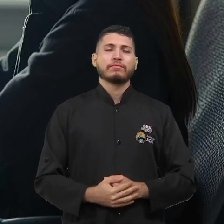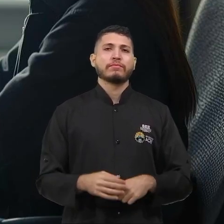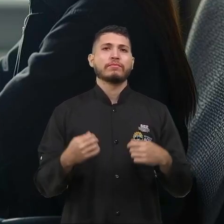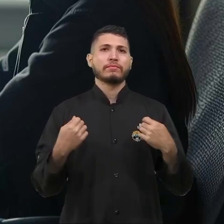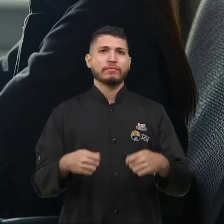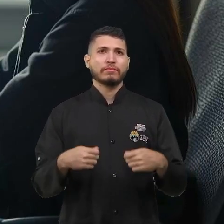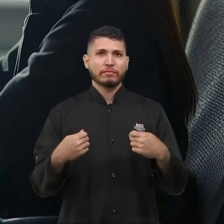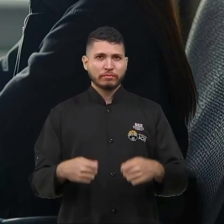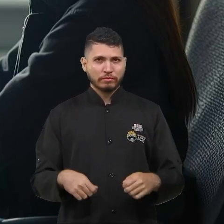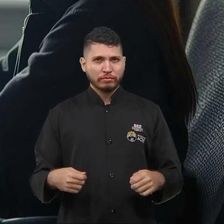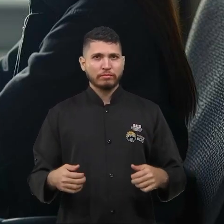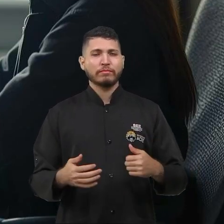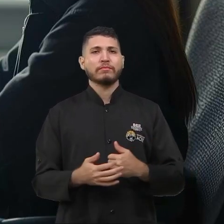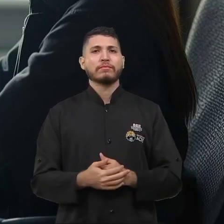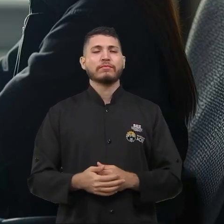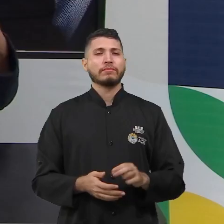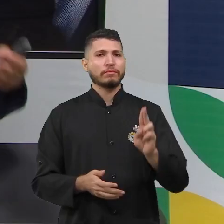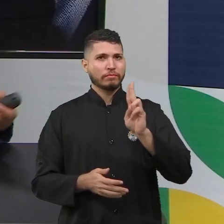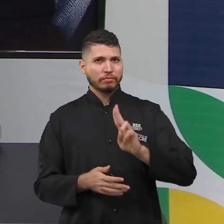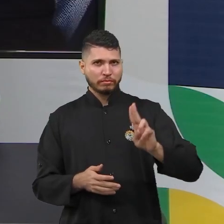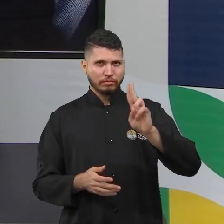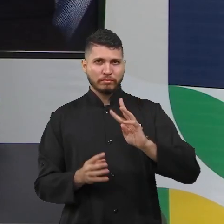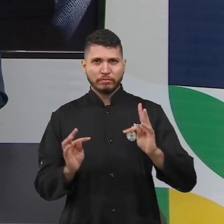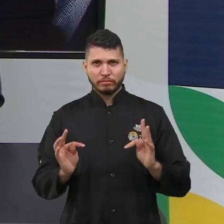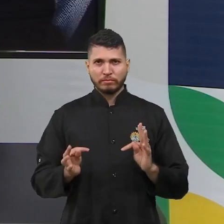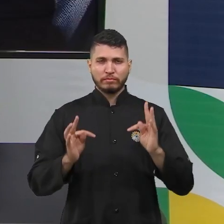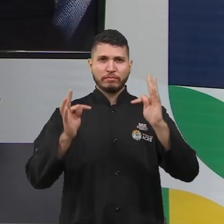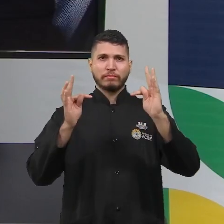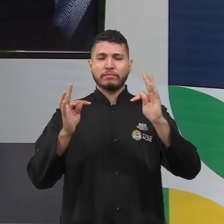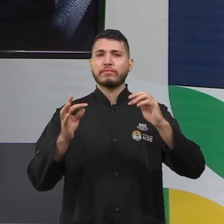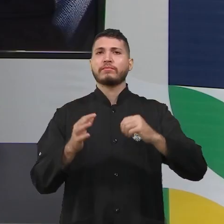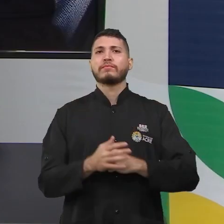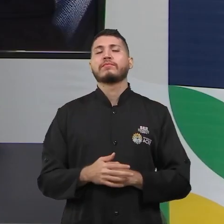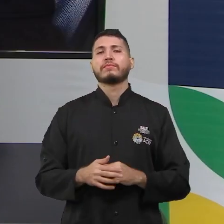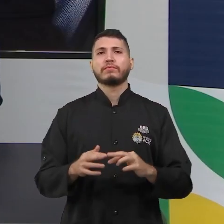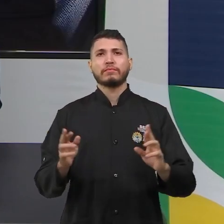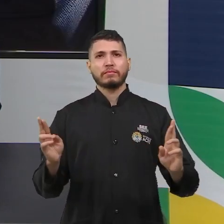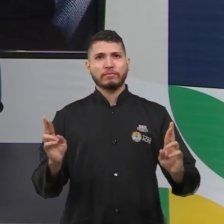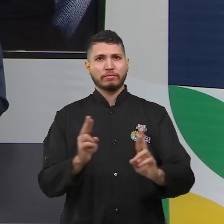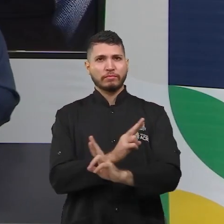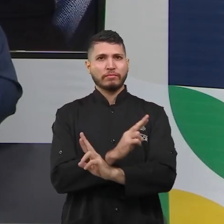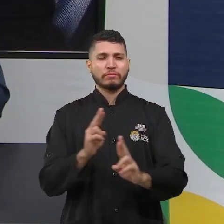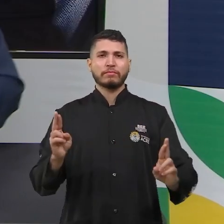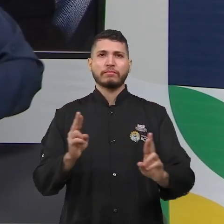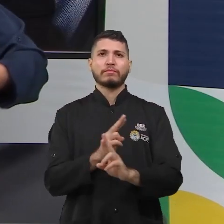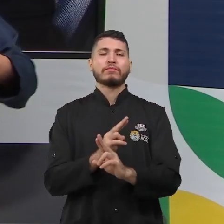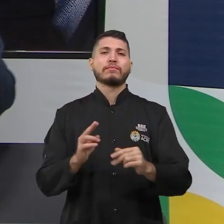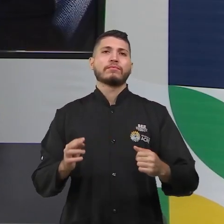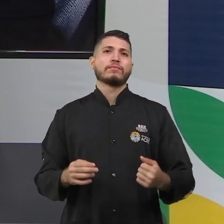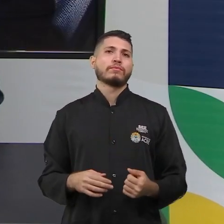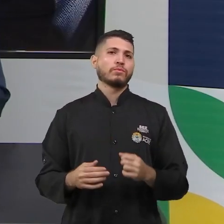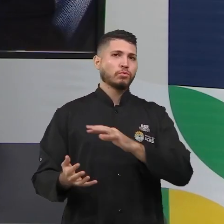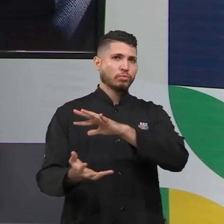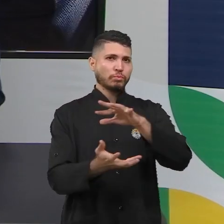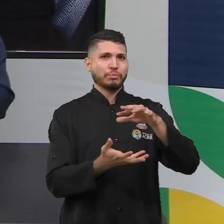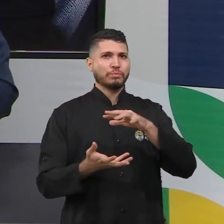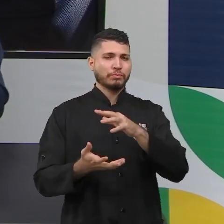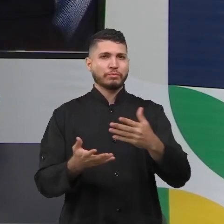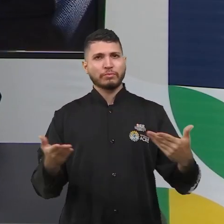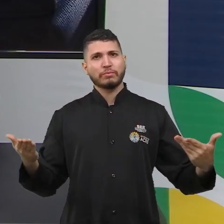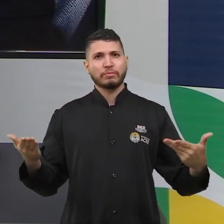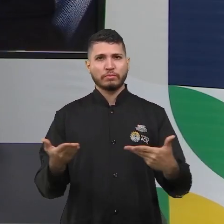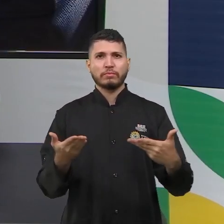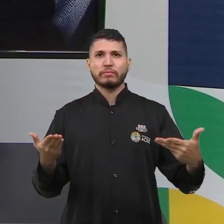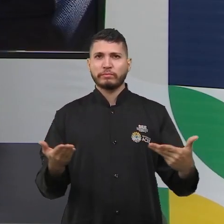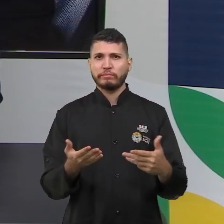as tecnologias para podermos entrar aí nesse novo mercado de trabalho, aliás, adentrar nesse novo